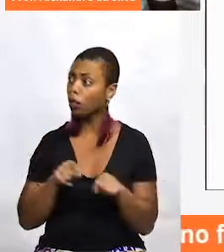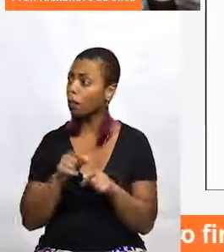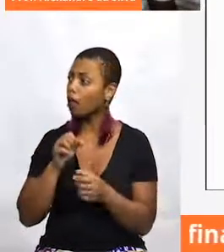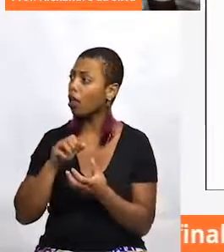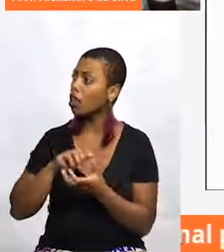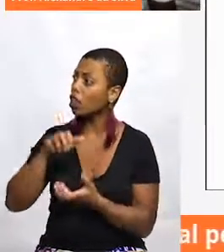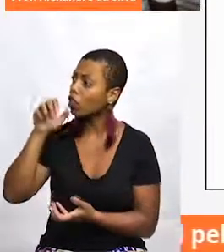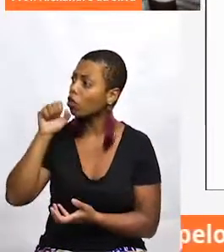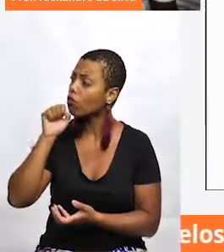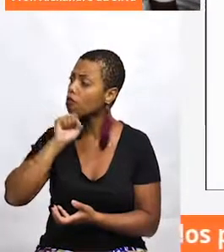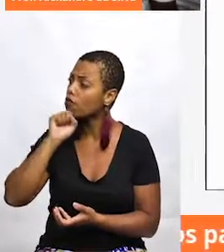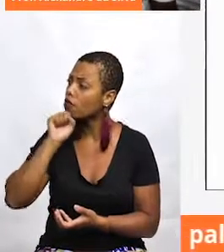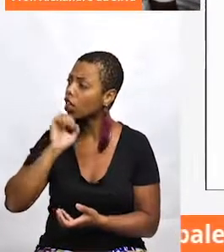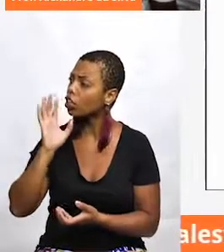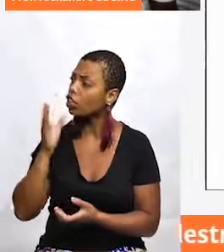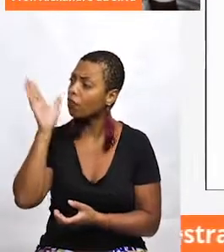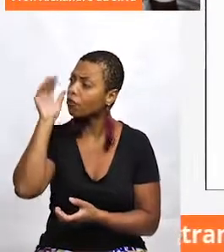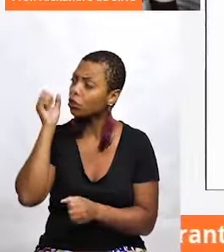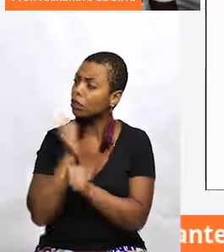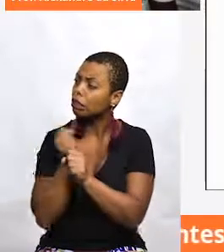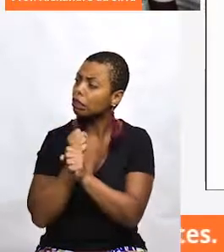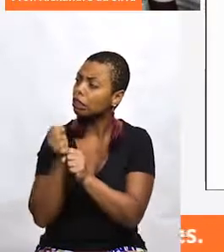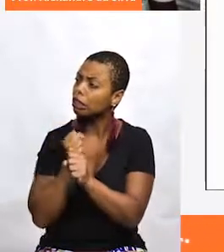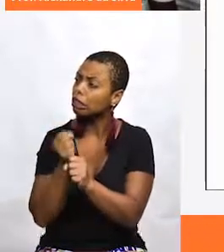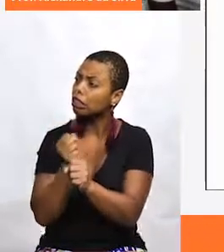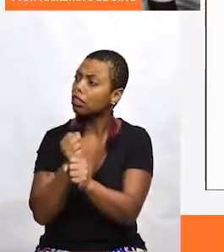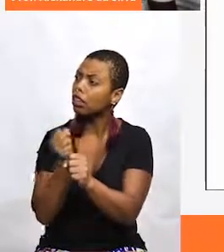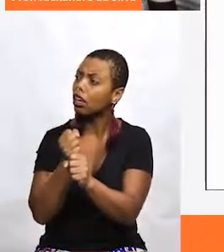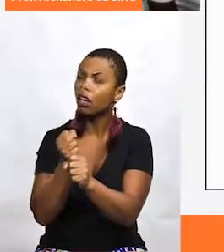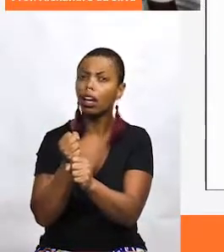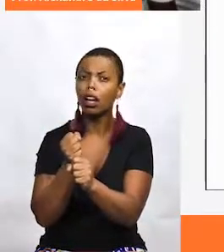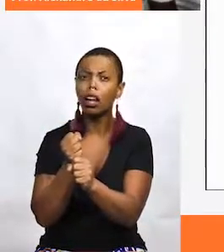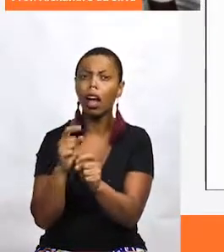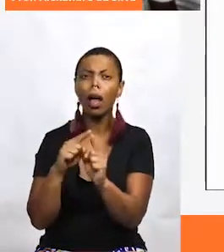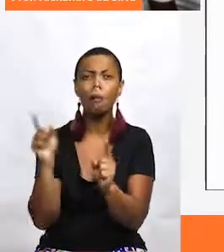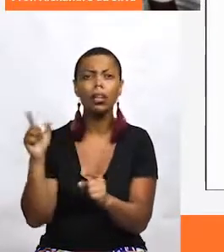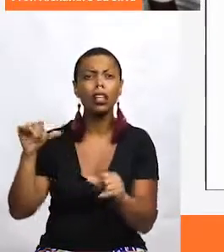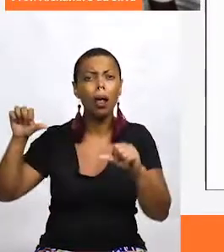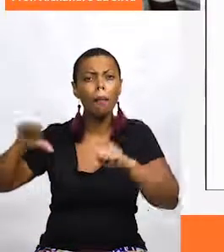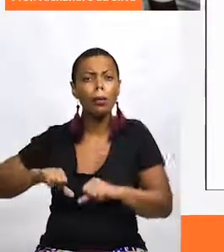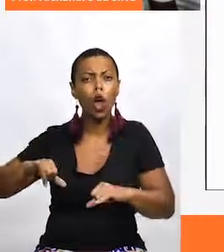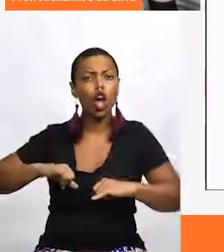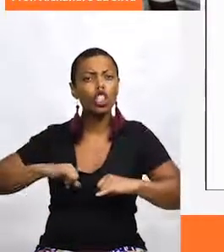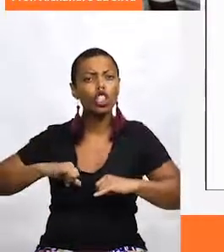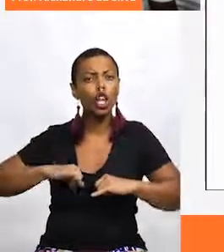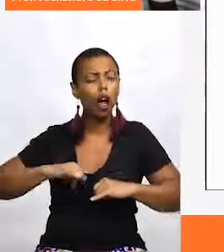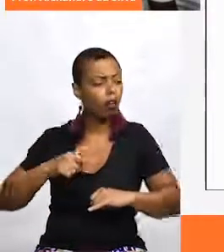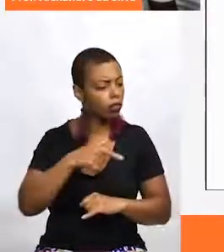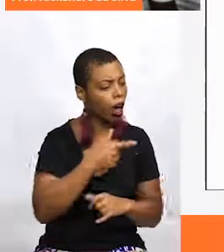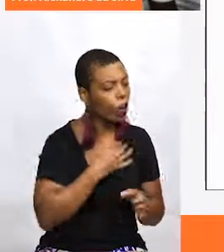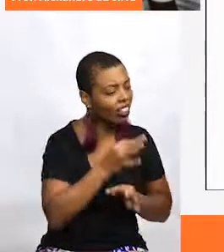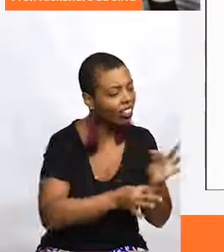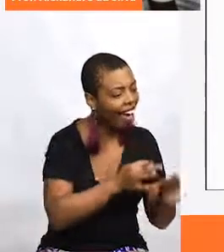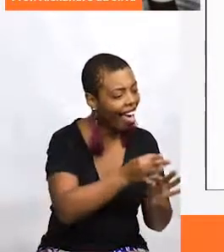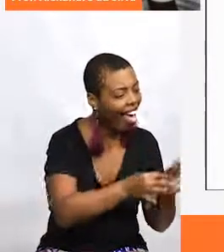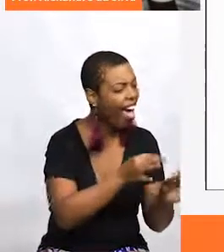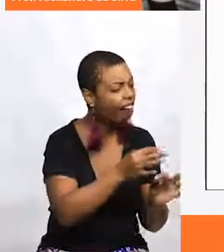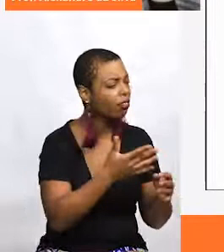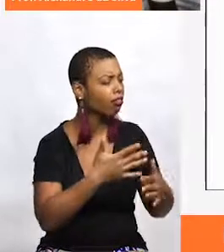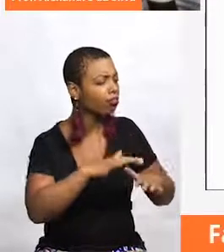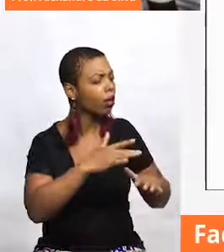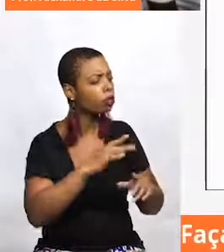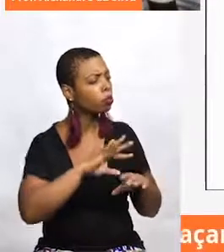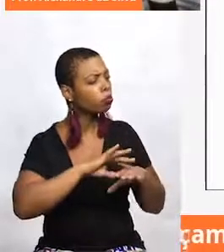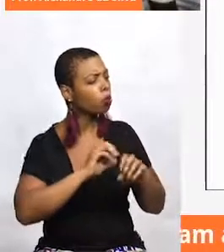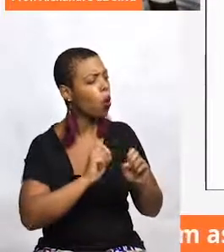anos, a condição deles era pior do que as pessoas que eu estava tratando. E isso começou a me gerar um desconforto muito